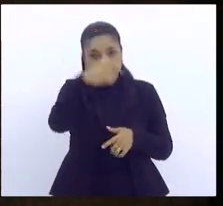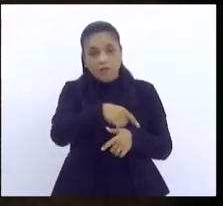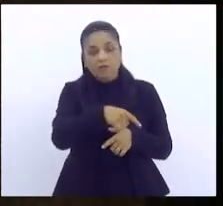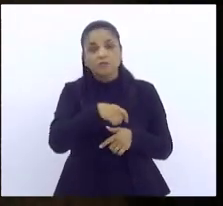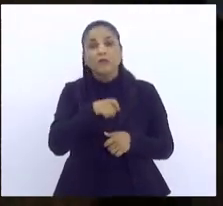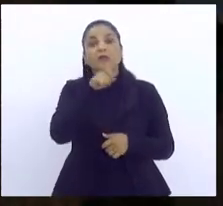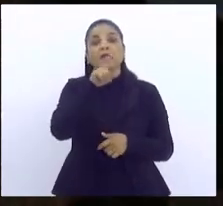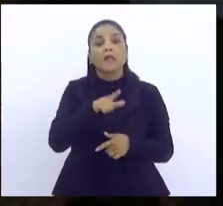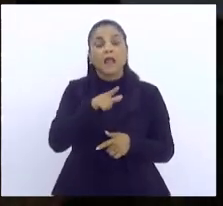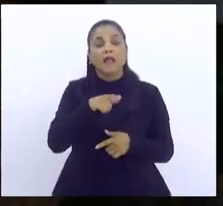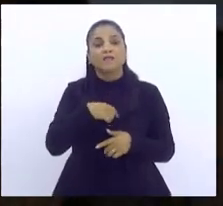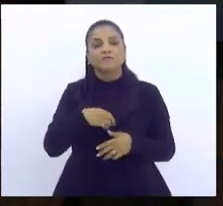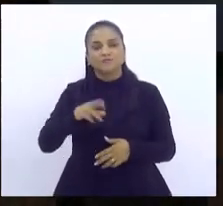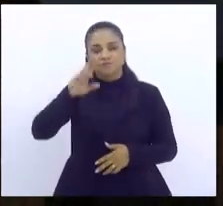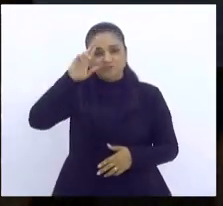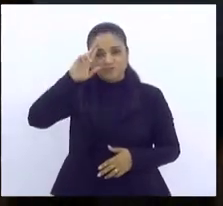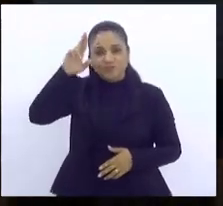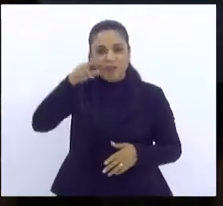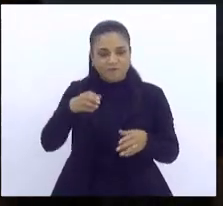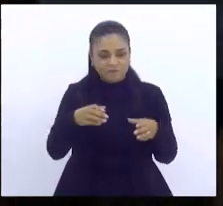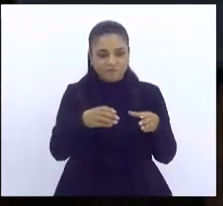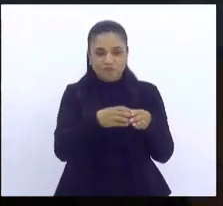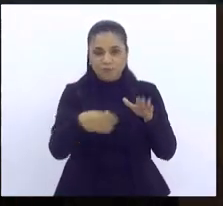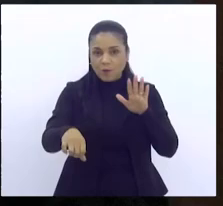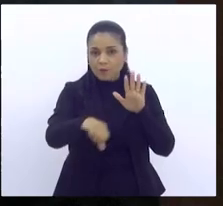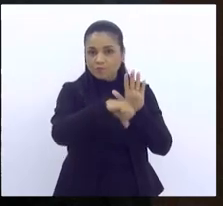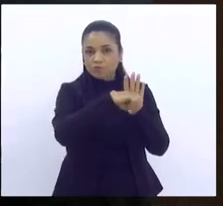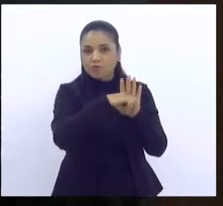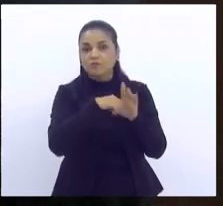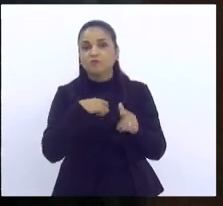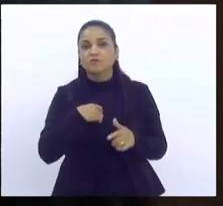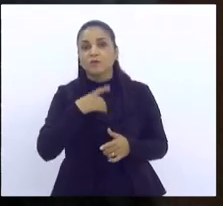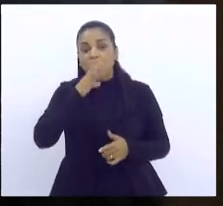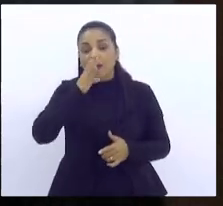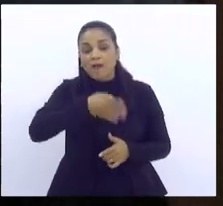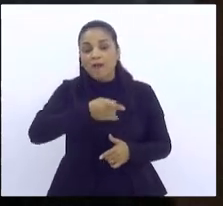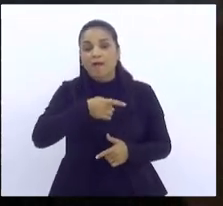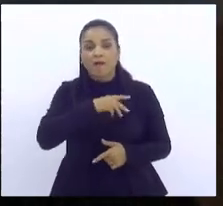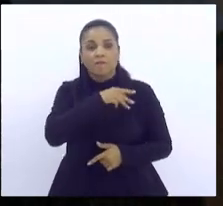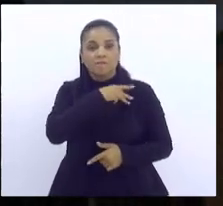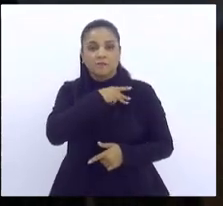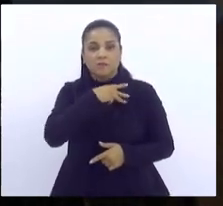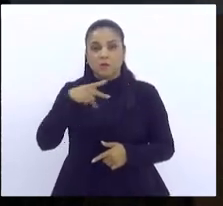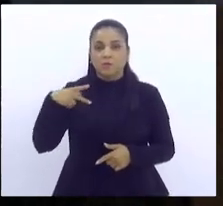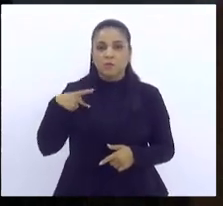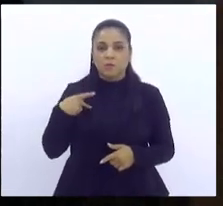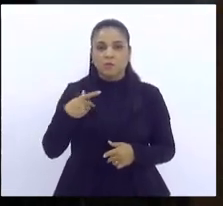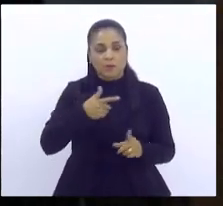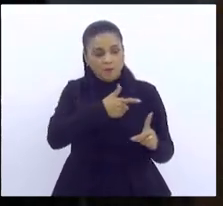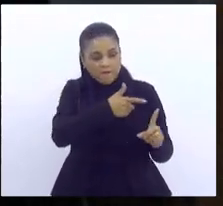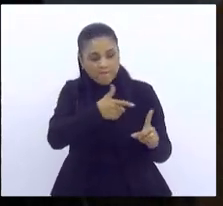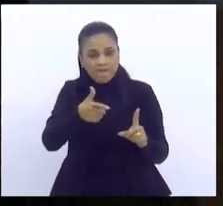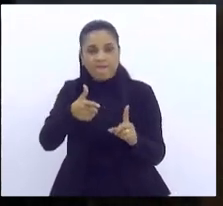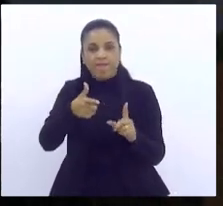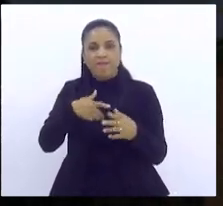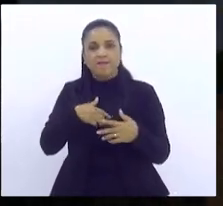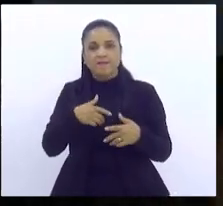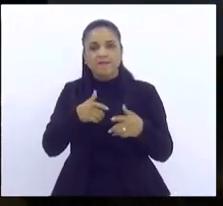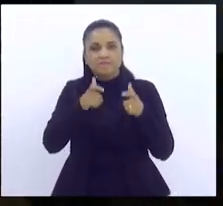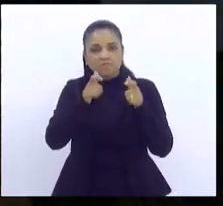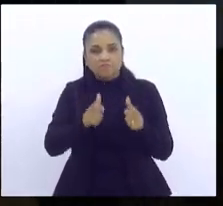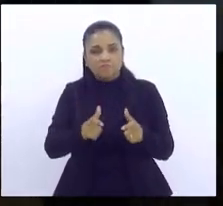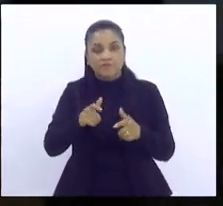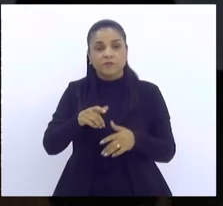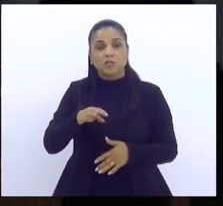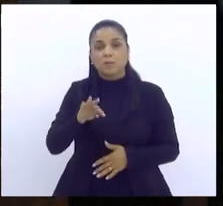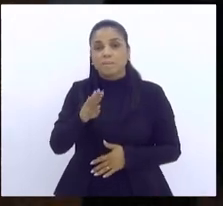cima dos grandes chefes dessas quadrilhas? Quem manda promover esses assassinatos em pé na orla da Barra da Tijuca? Para concluir, então,